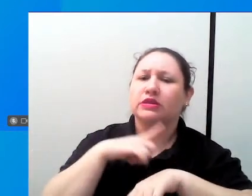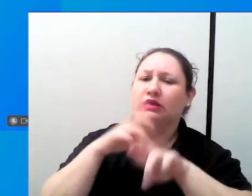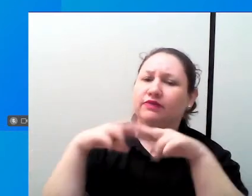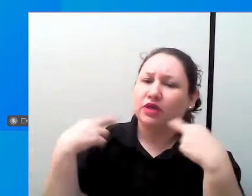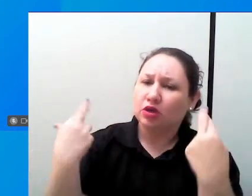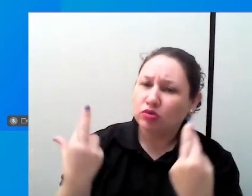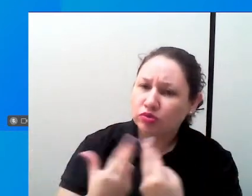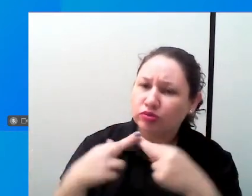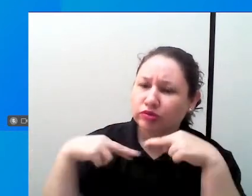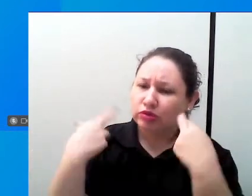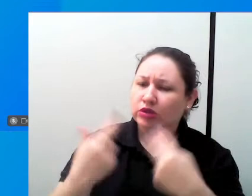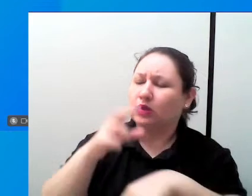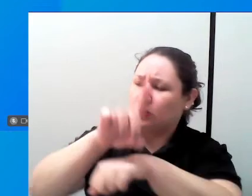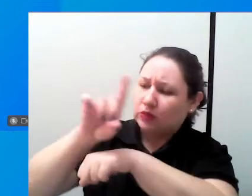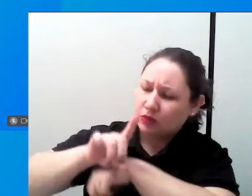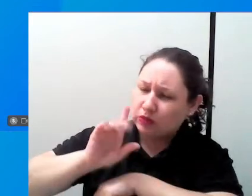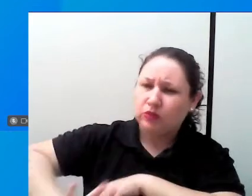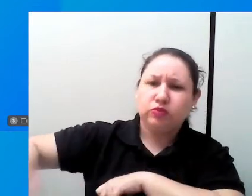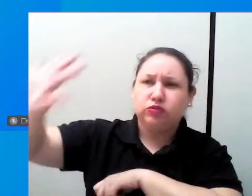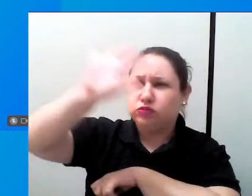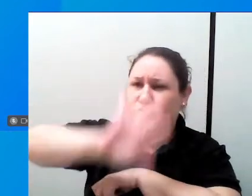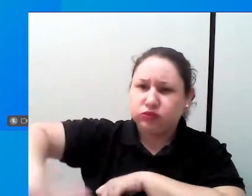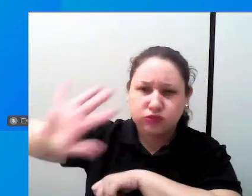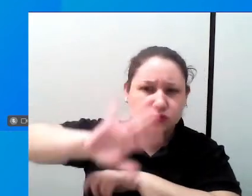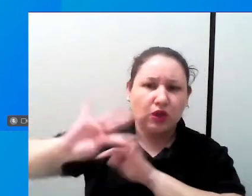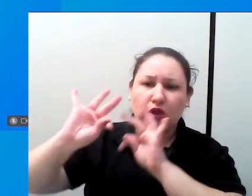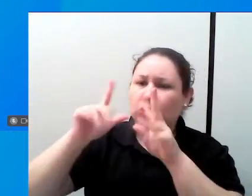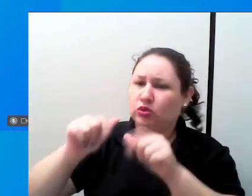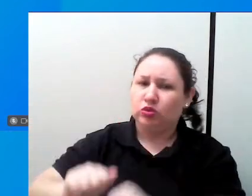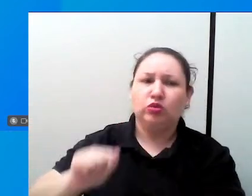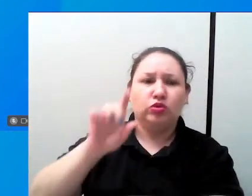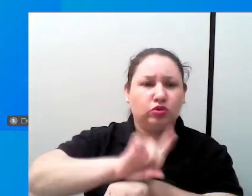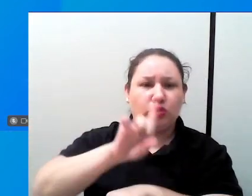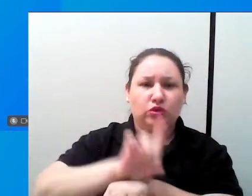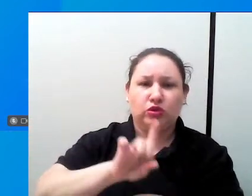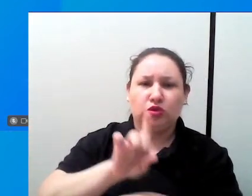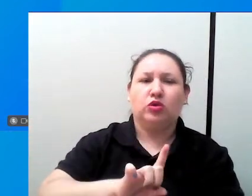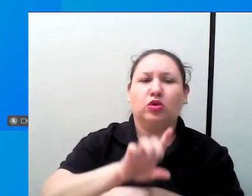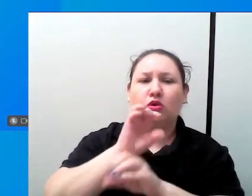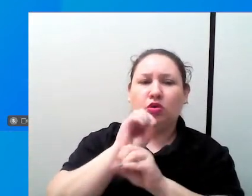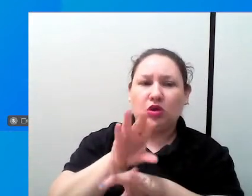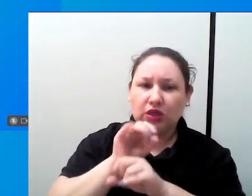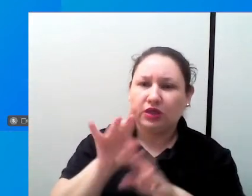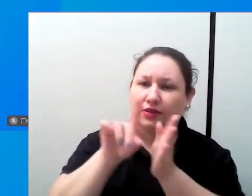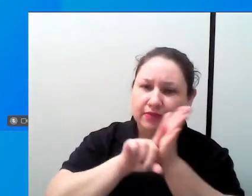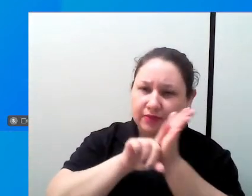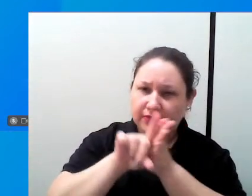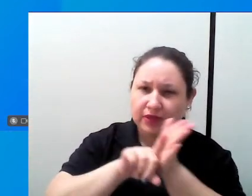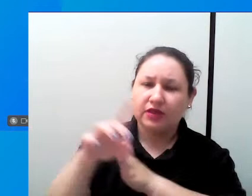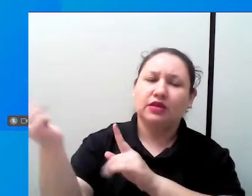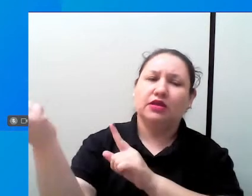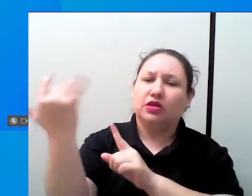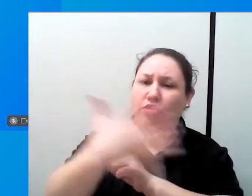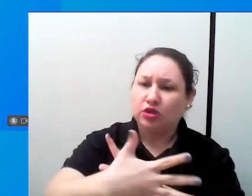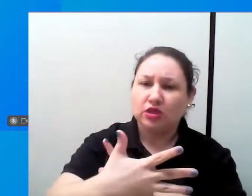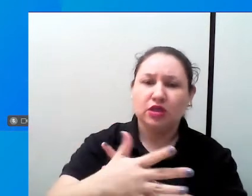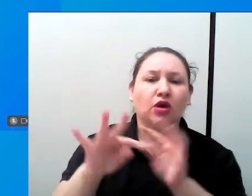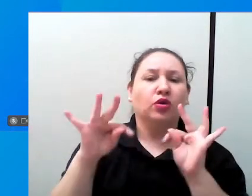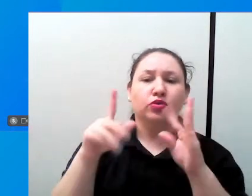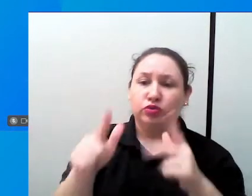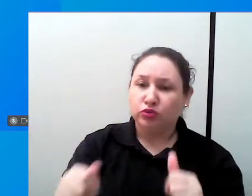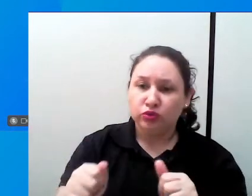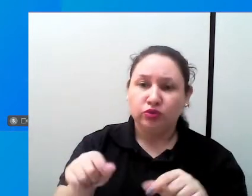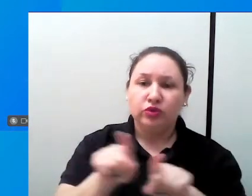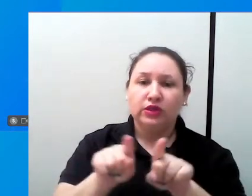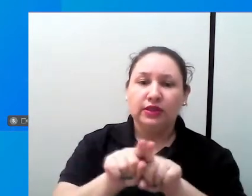e diretorias de ensino, pesquisa e extensão, inclusive uma boa contribuição aqui da Pró-Reitoria de Ensino,